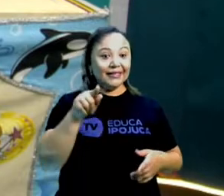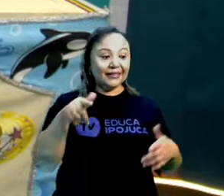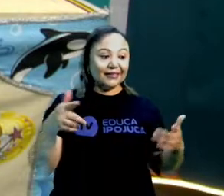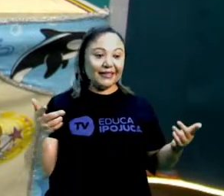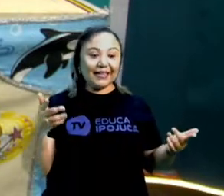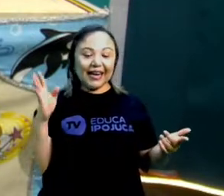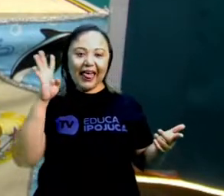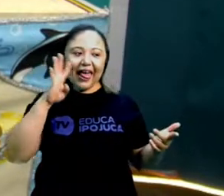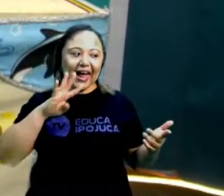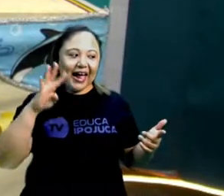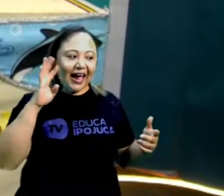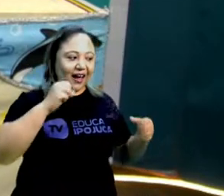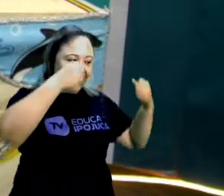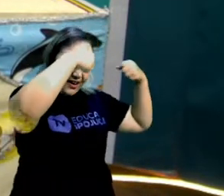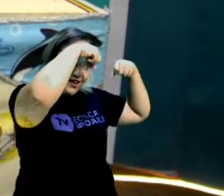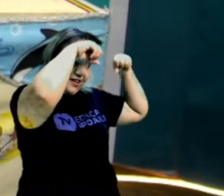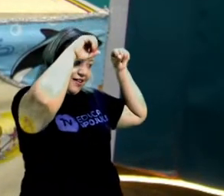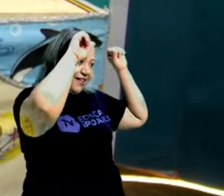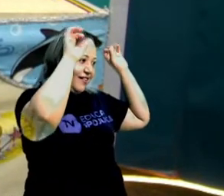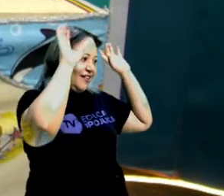Que legal, leiturinha!